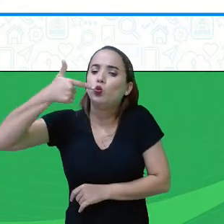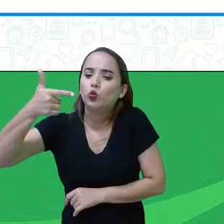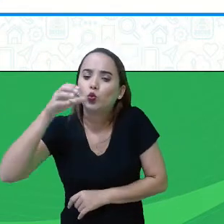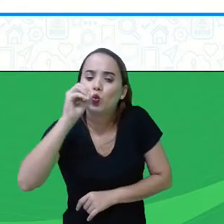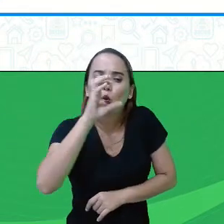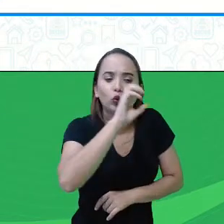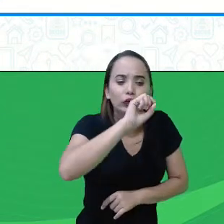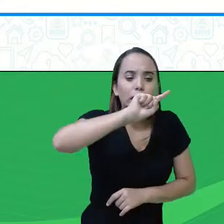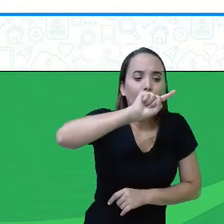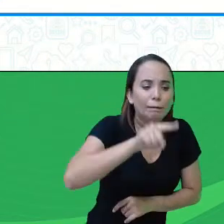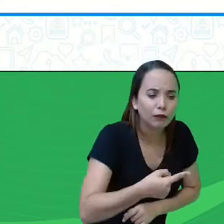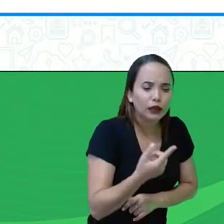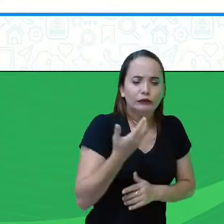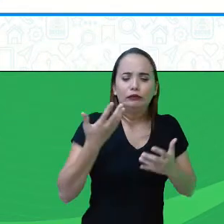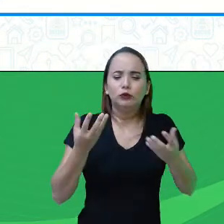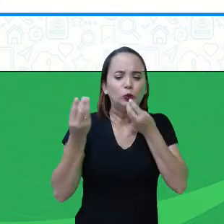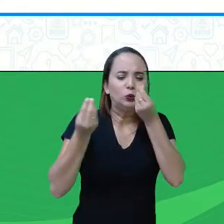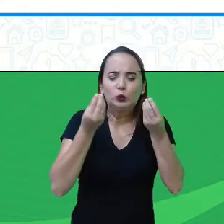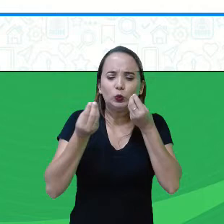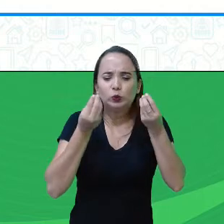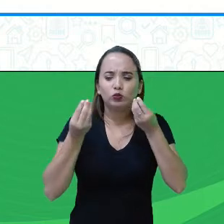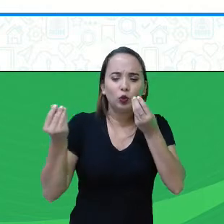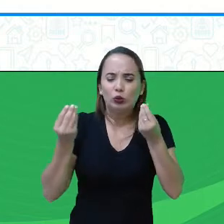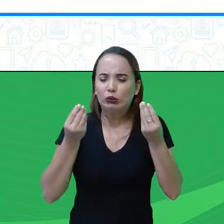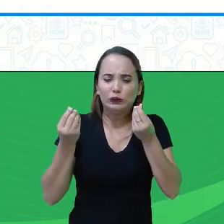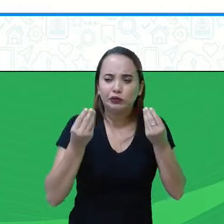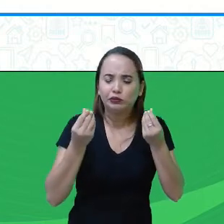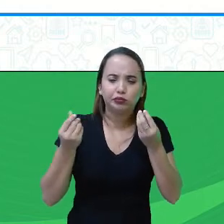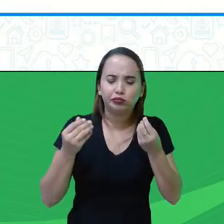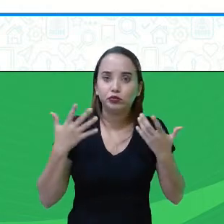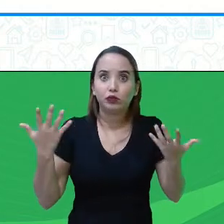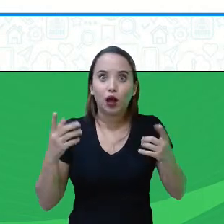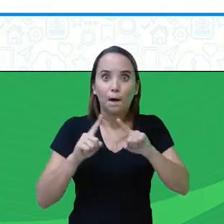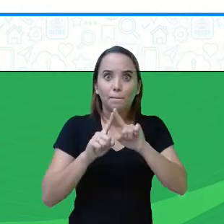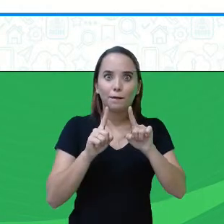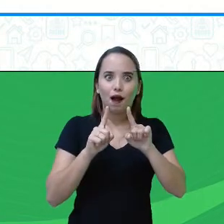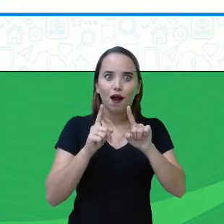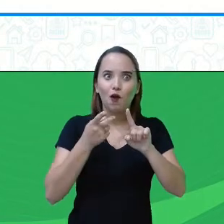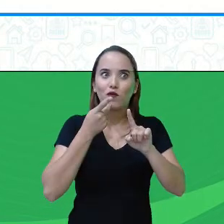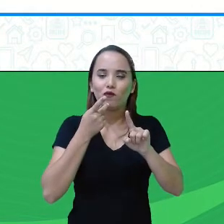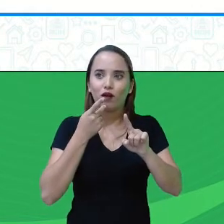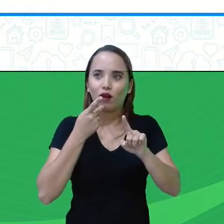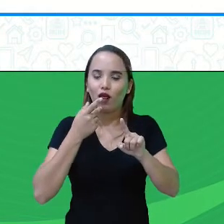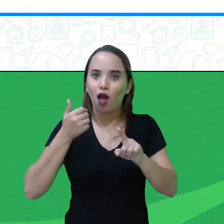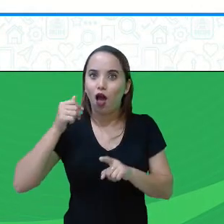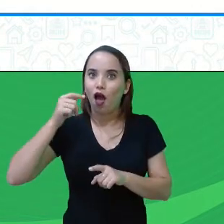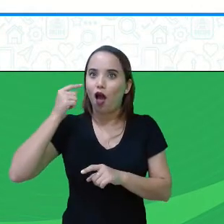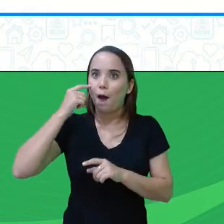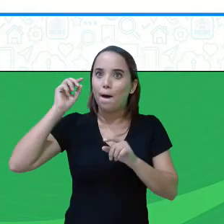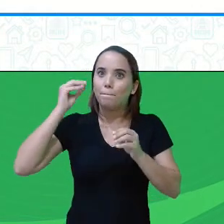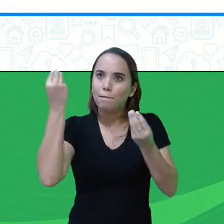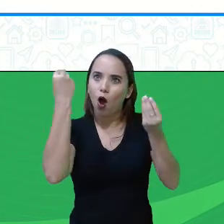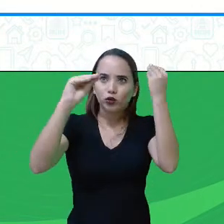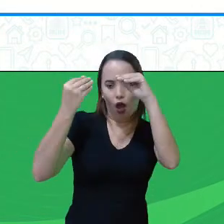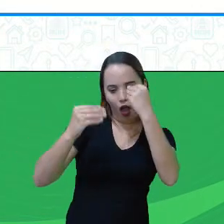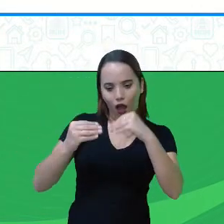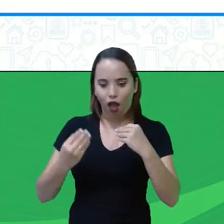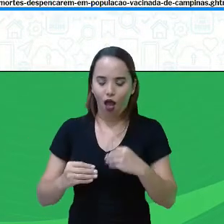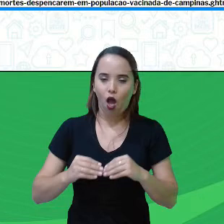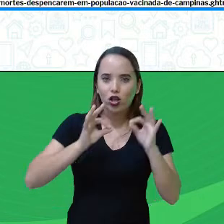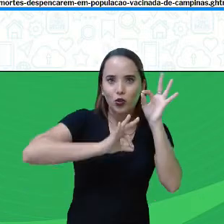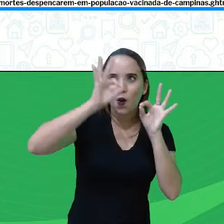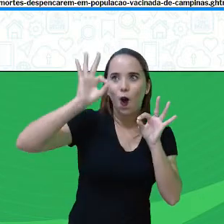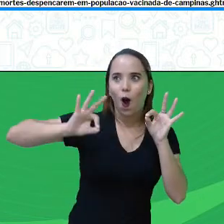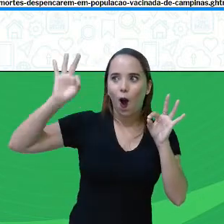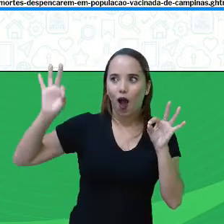aí no papel, representar isso de outra forma. Com um gráfico a gente consegue visualizar mais rápido. O gráfico facilita aí